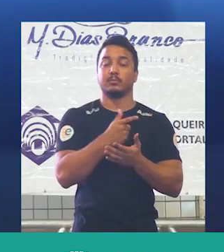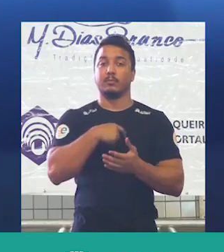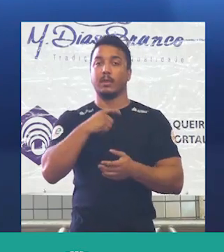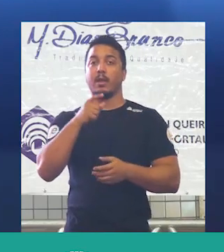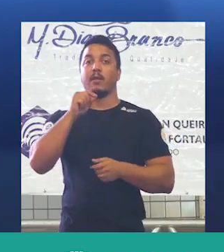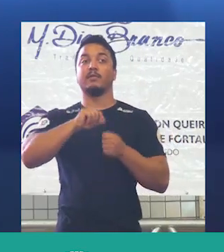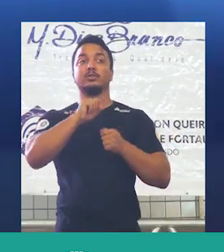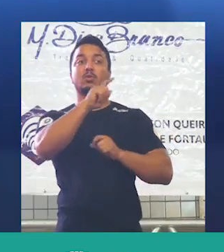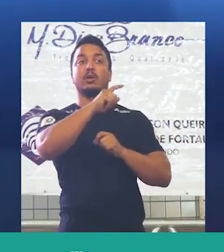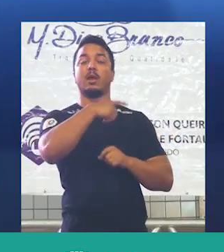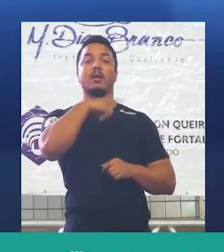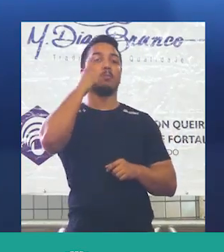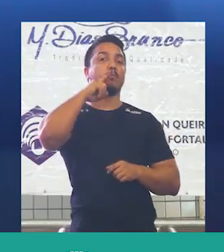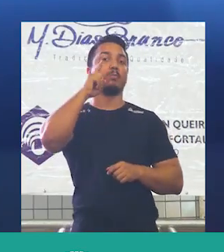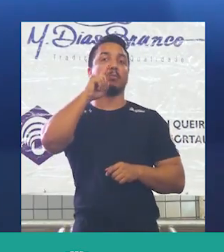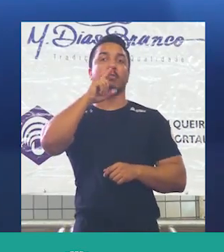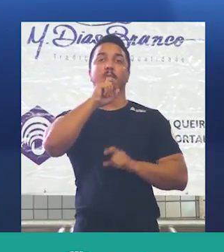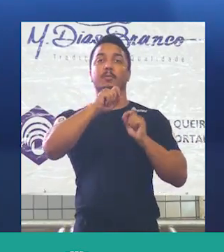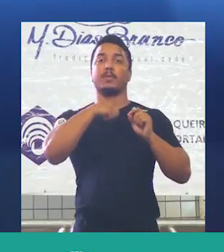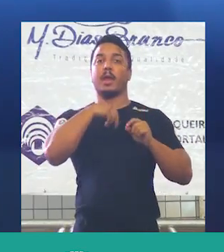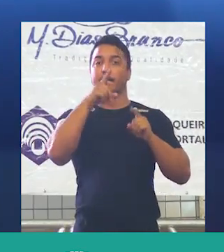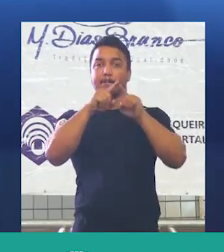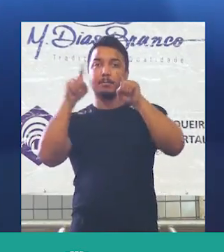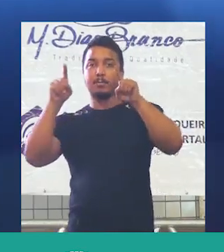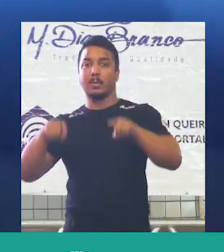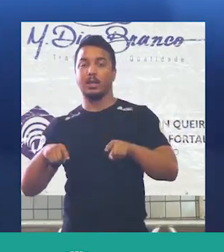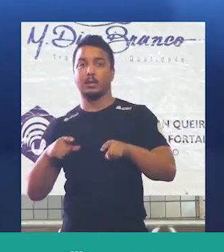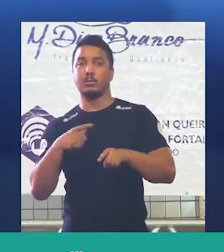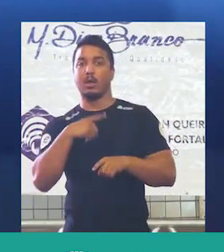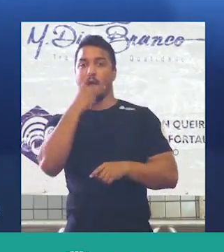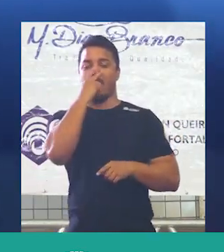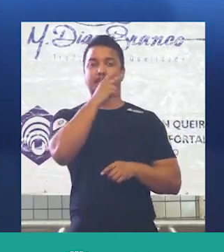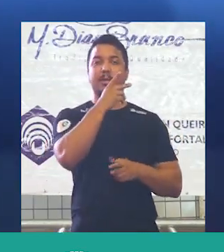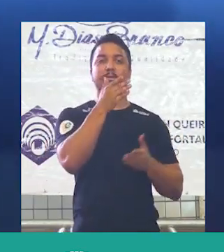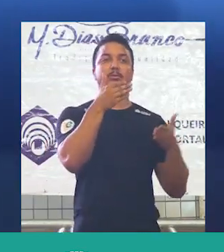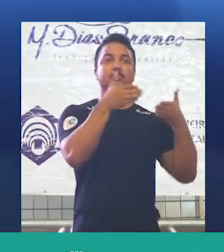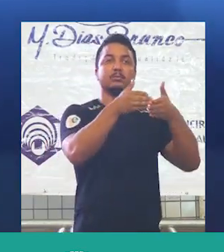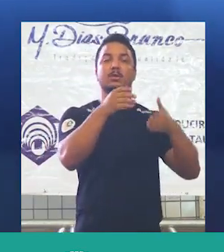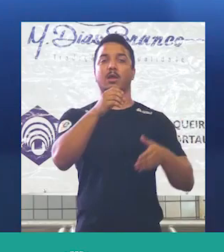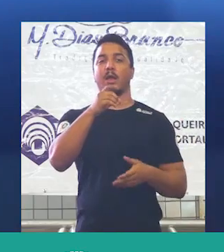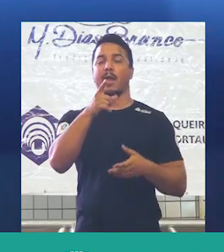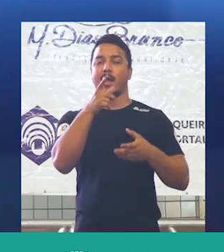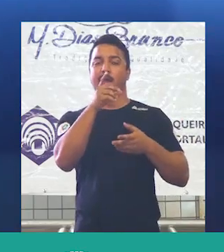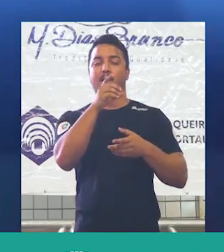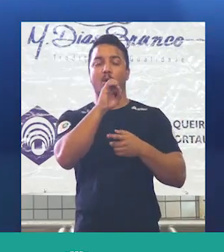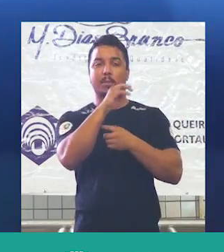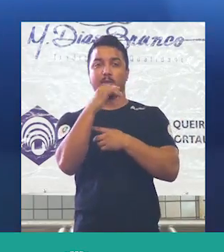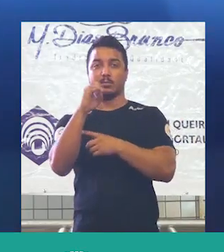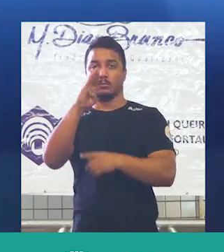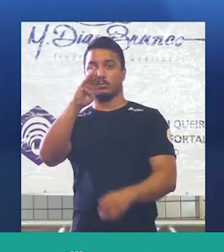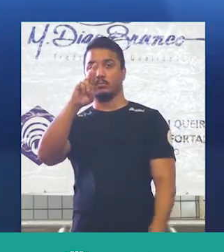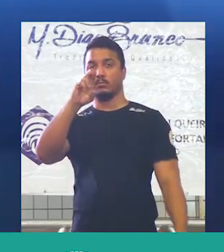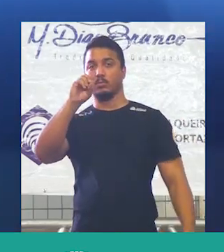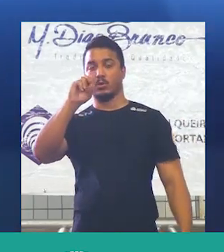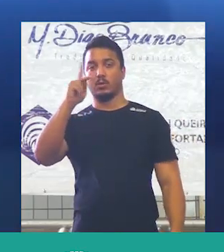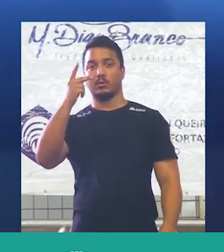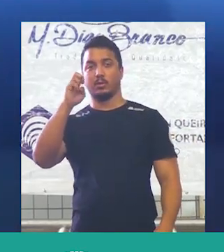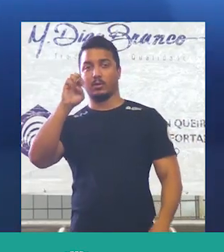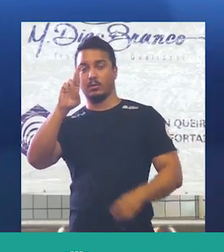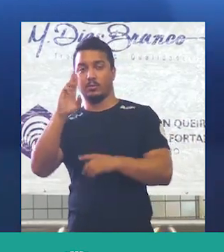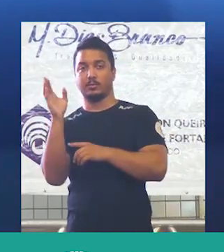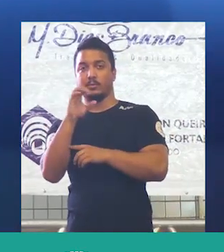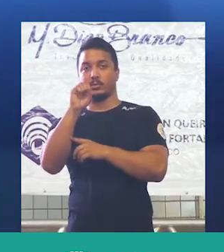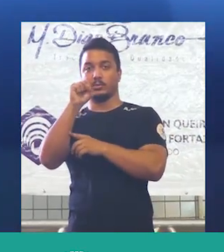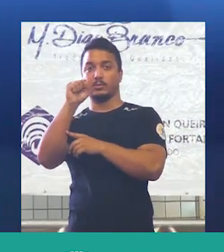que os americanos colocassem em prática o seu plano, Operação Brother Sun. Tem até